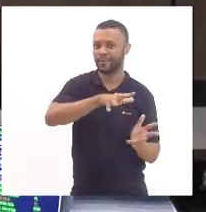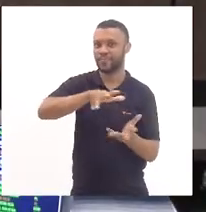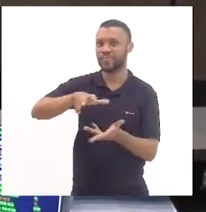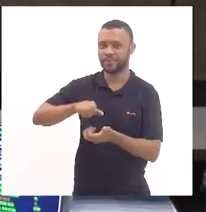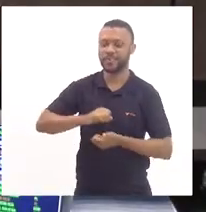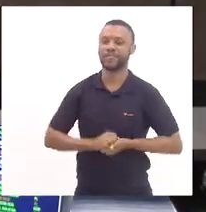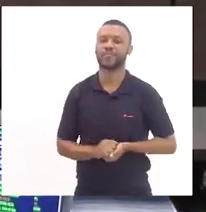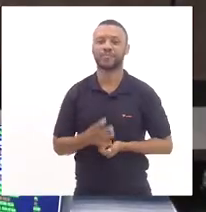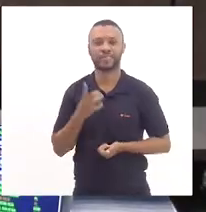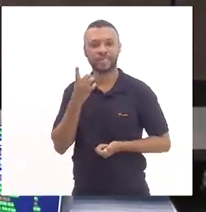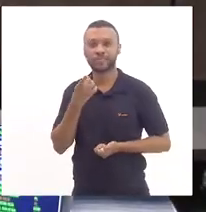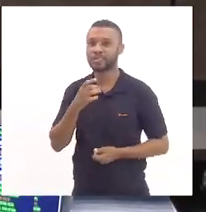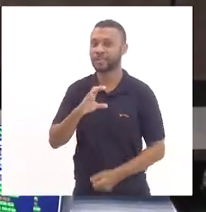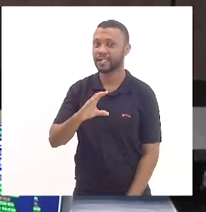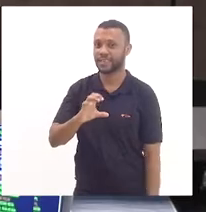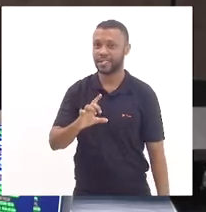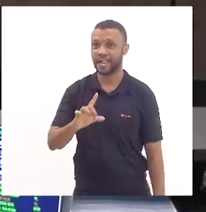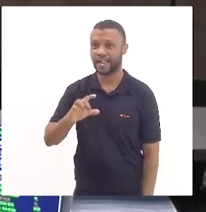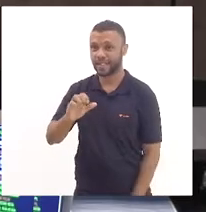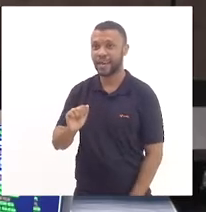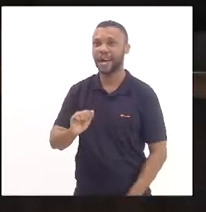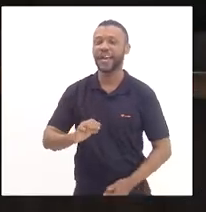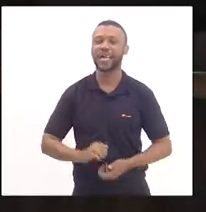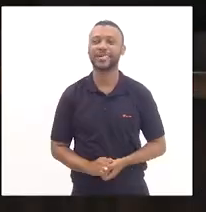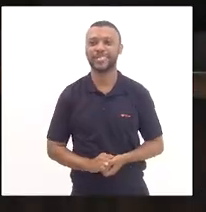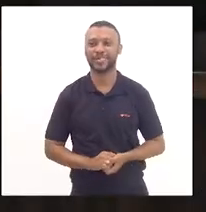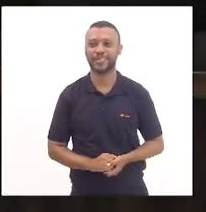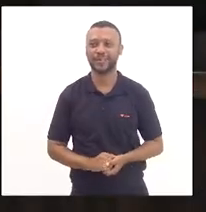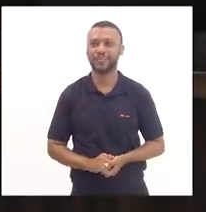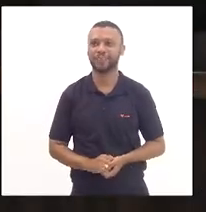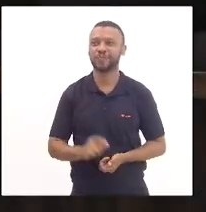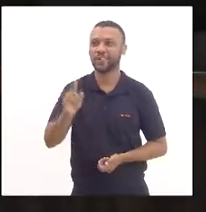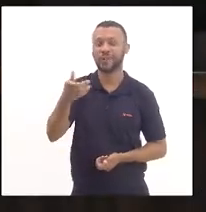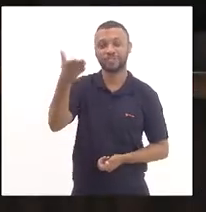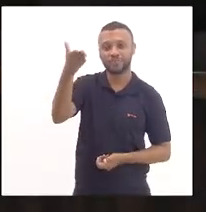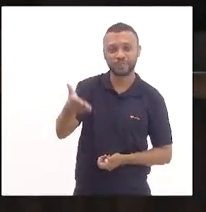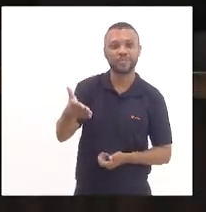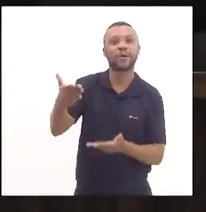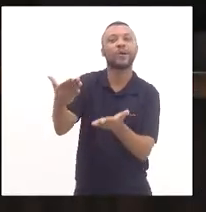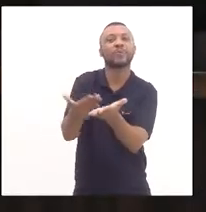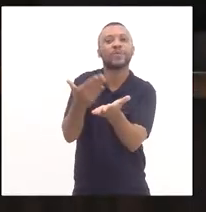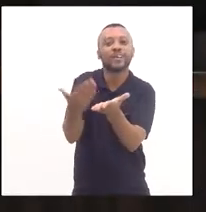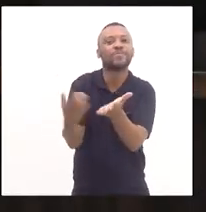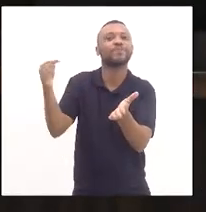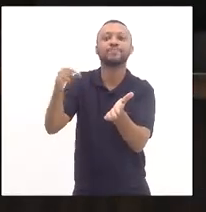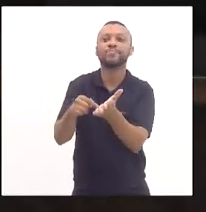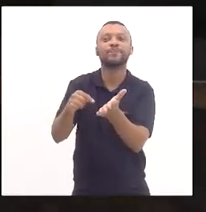Deputada Célia, é o livro aqui do nosso querido Eliomar.